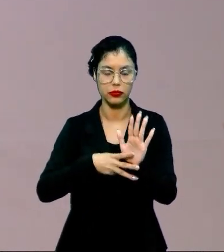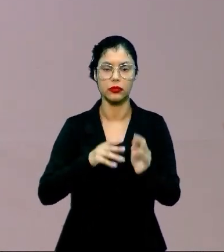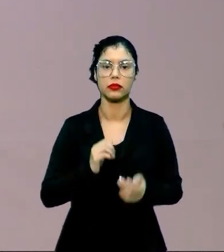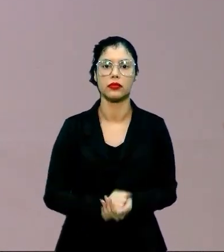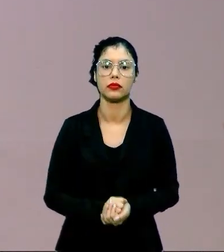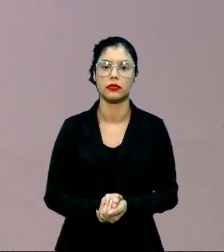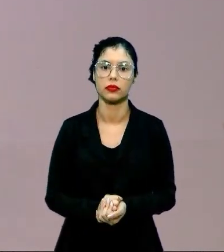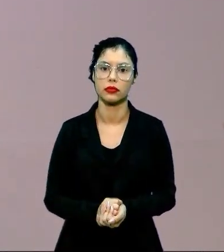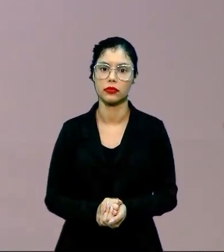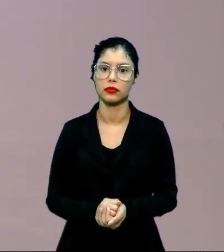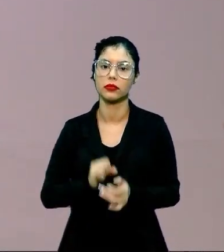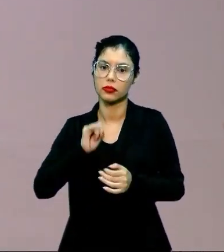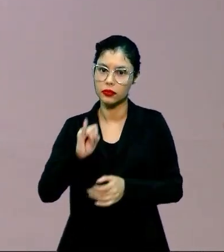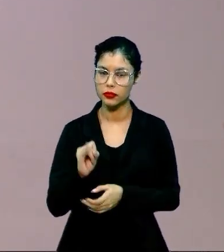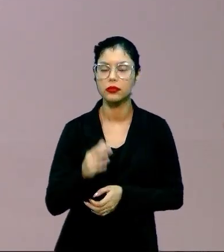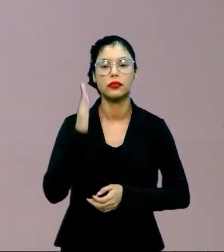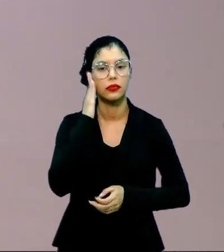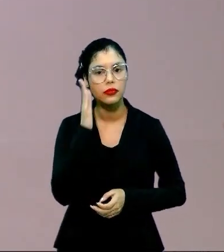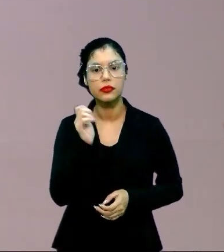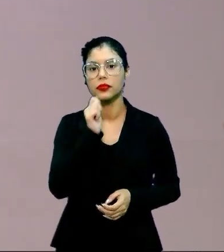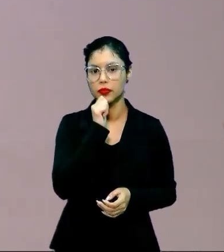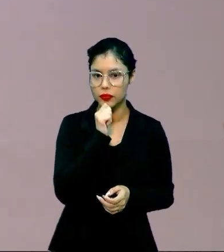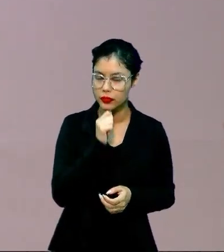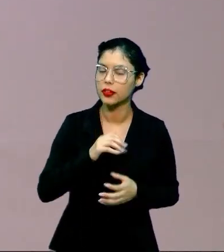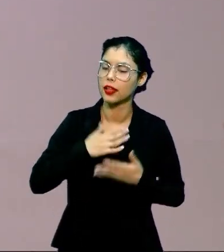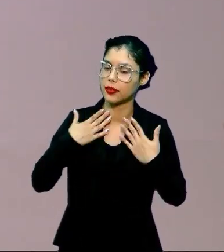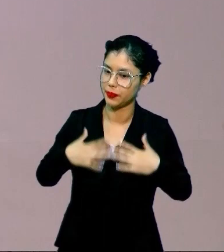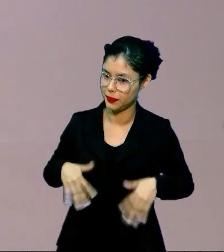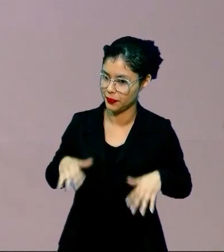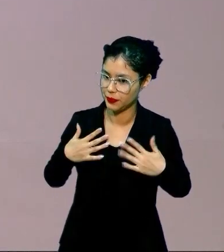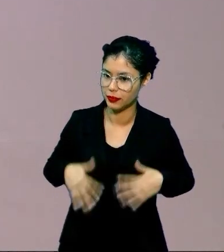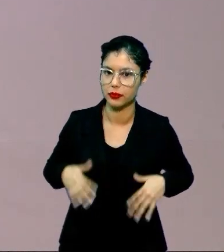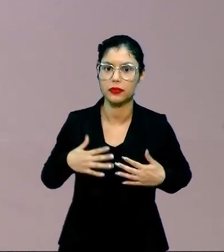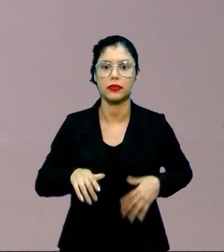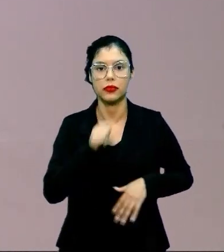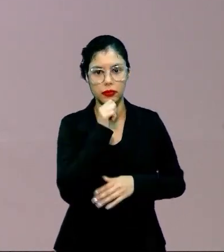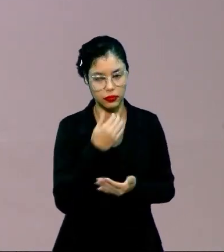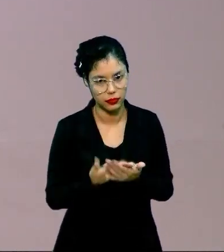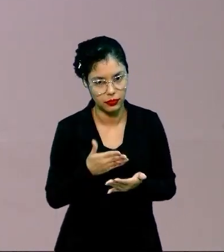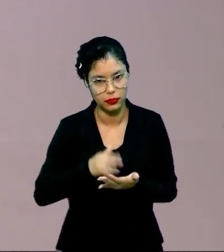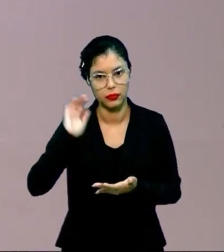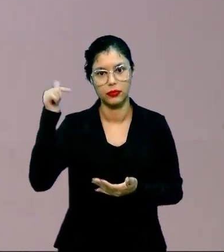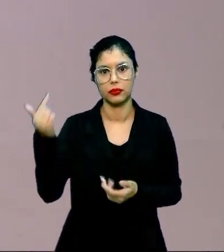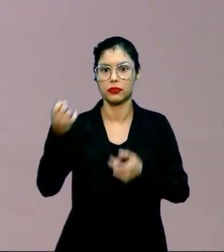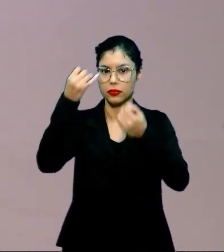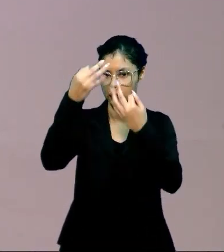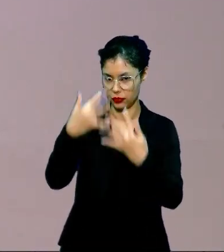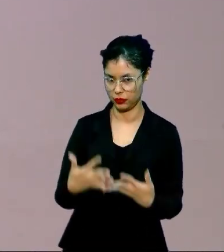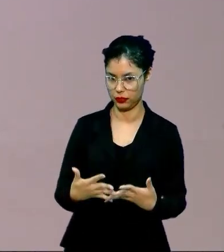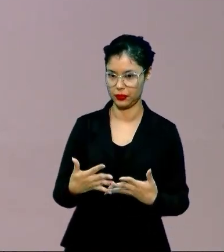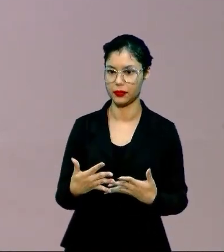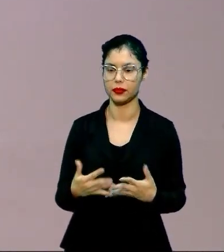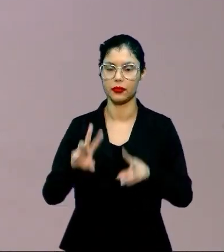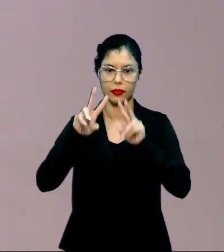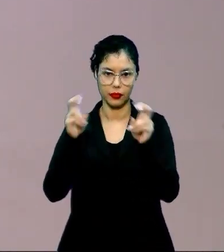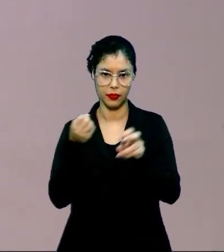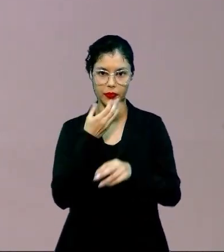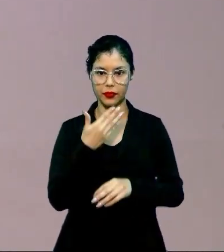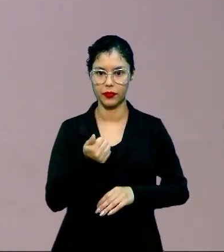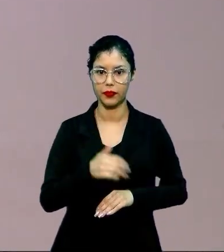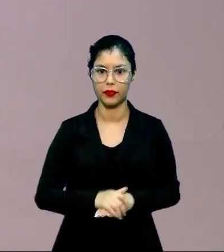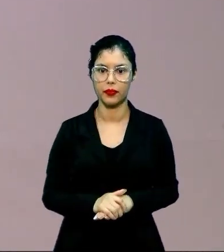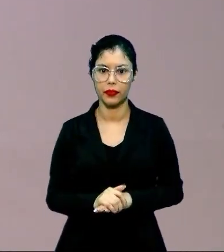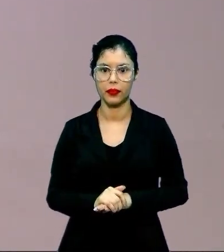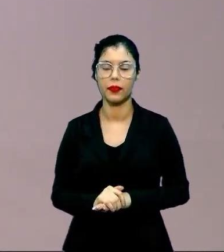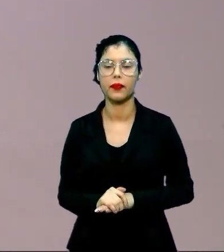3 versos. Mas se você não compreendeu ainda, não se preocupe. Logo, nós teremos outra aula que tratará sobre esse assunto, tá bom?